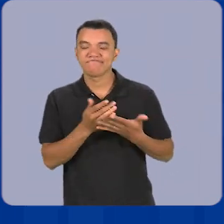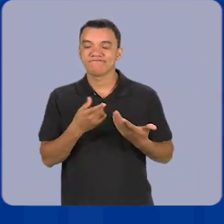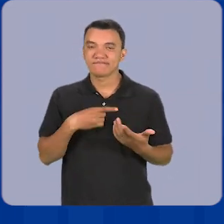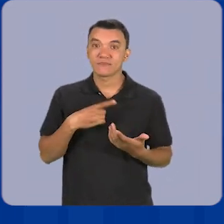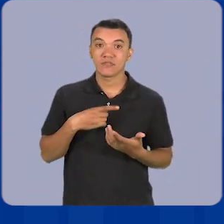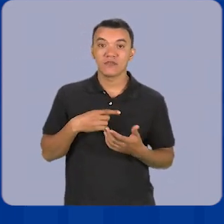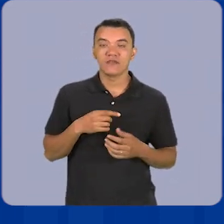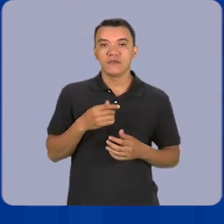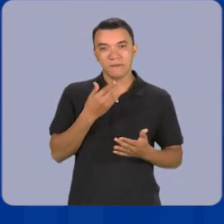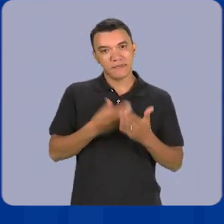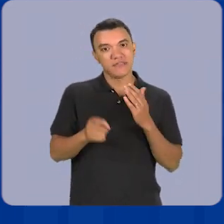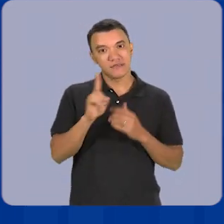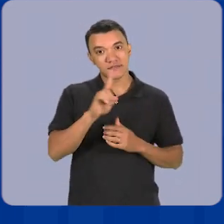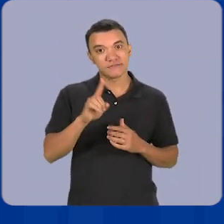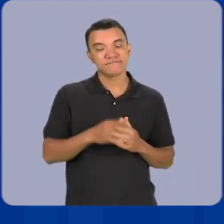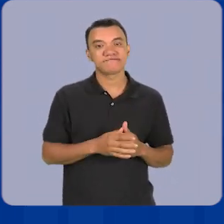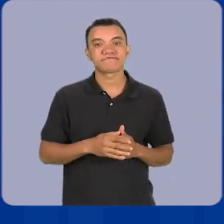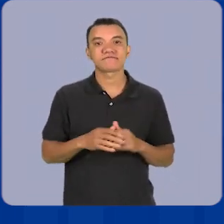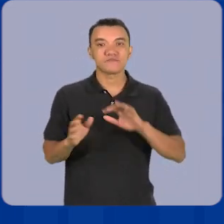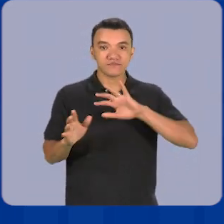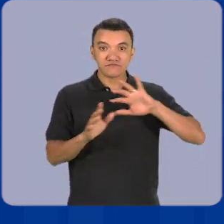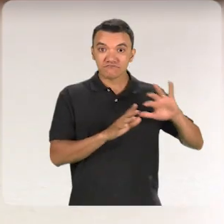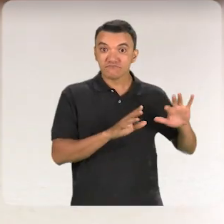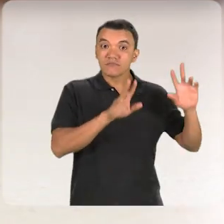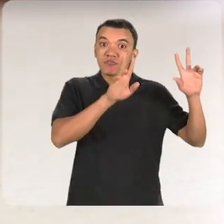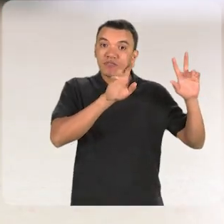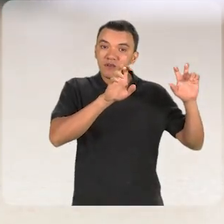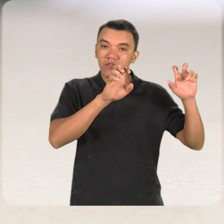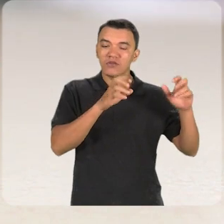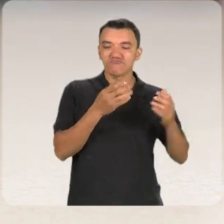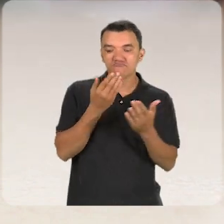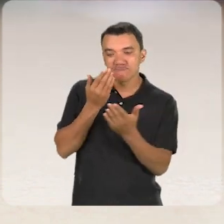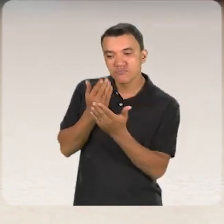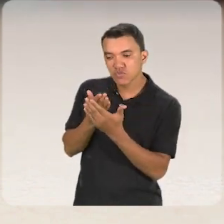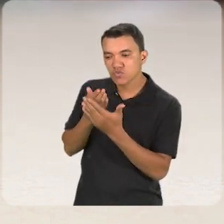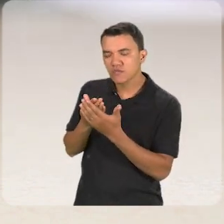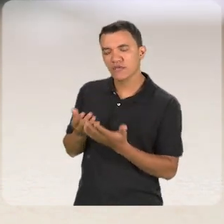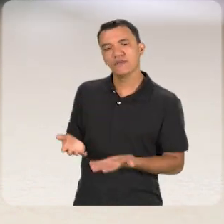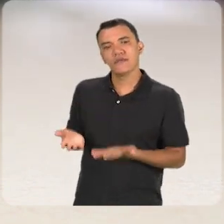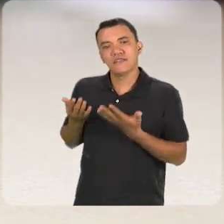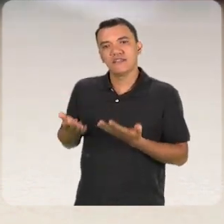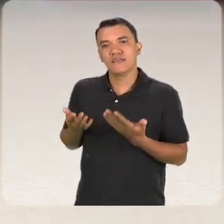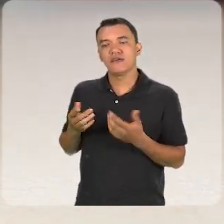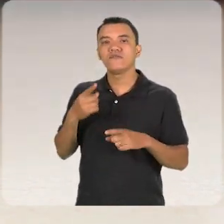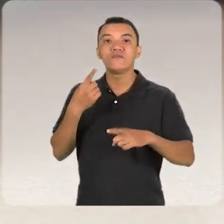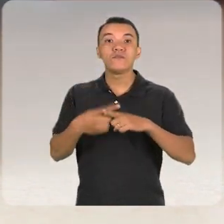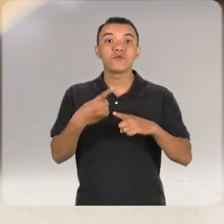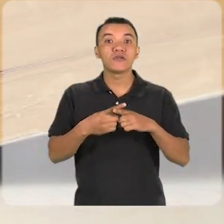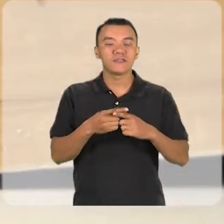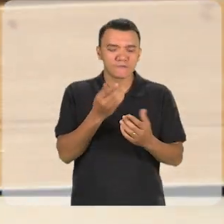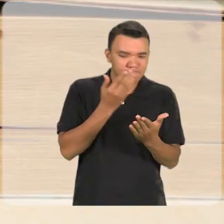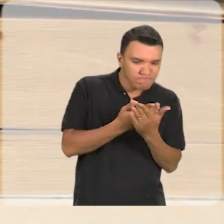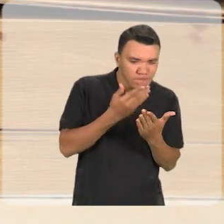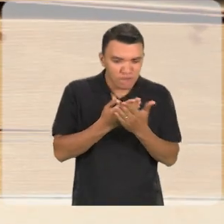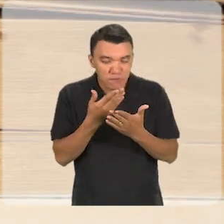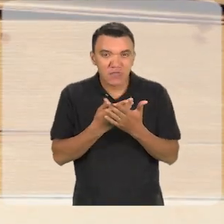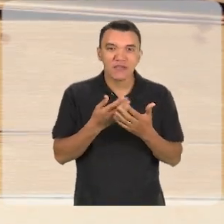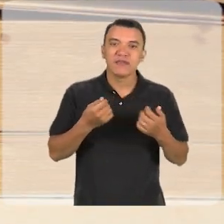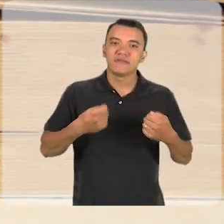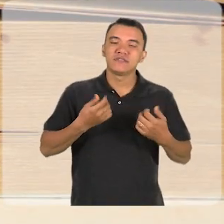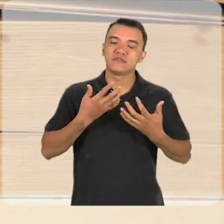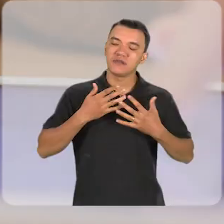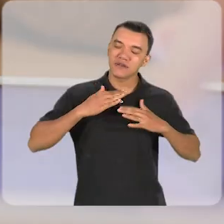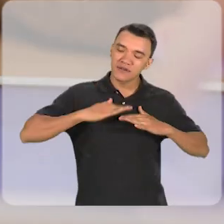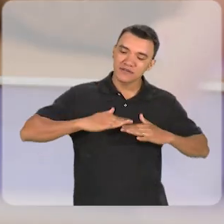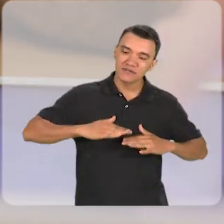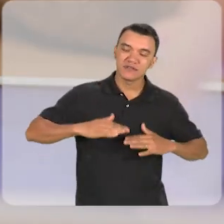estudar com leveza, né? Porque entre uma bateria de estudos e outra, a nossa mente precisa de um respiro, de um descanso. Por isso a gente separou algumas dicas